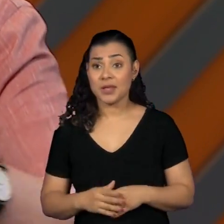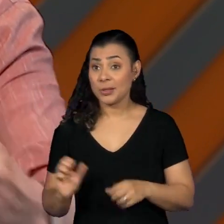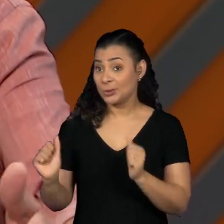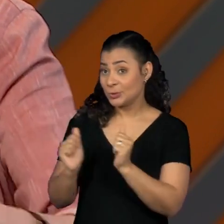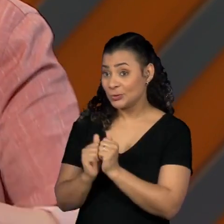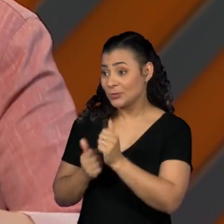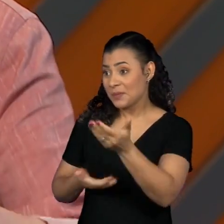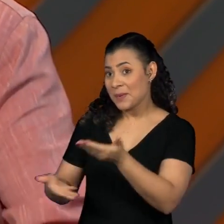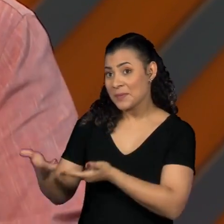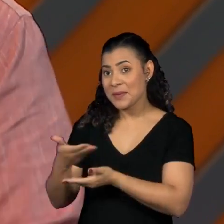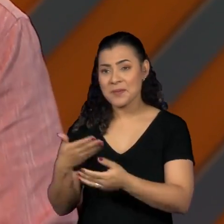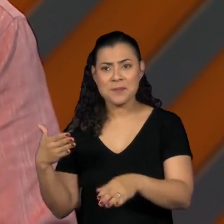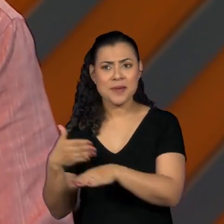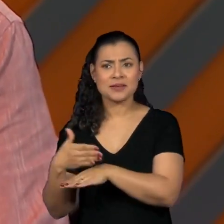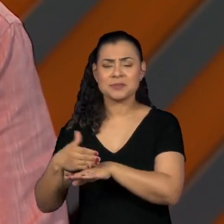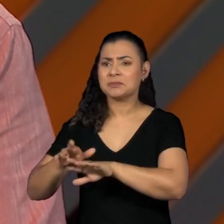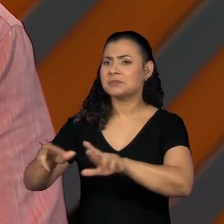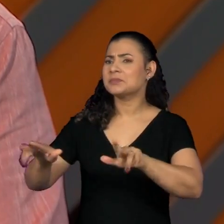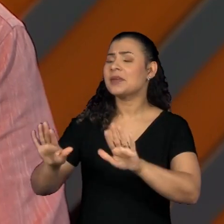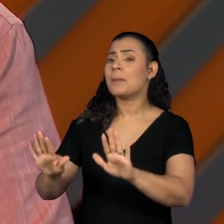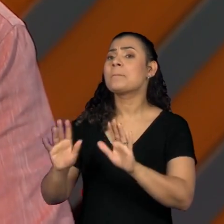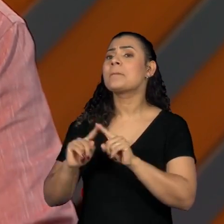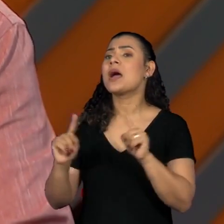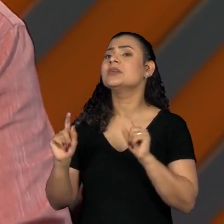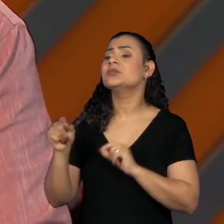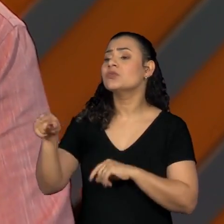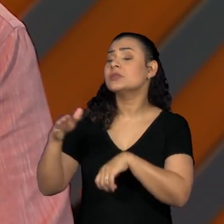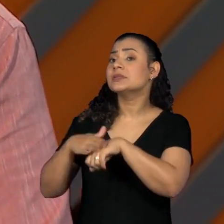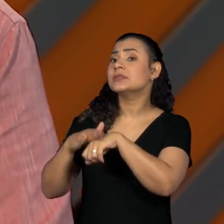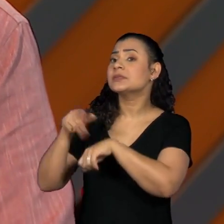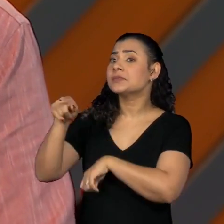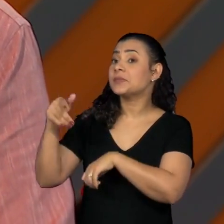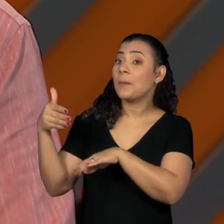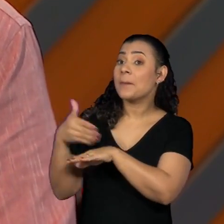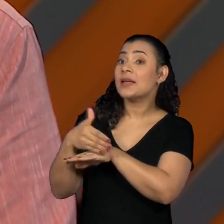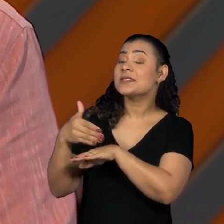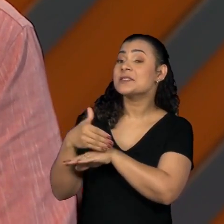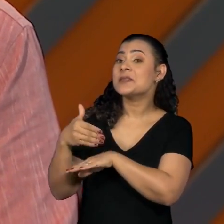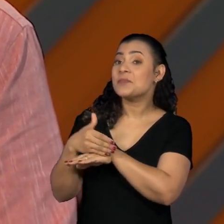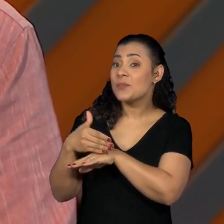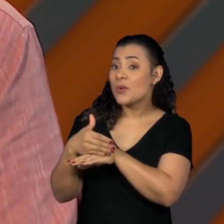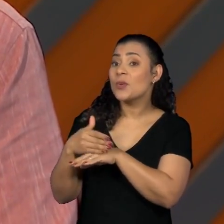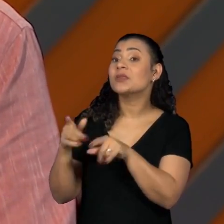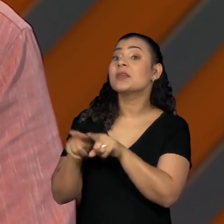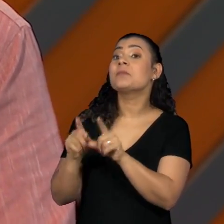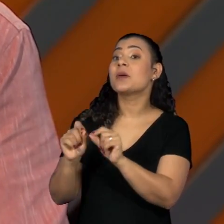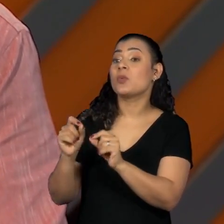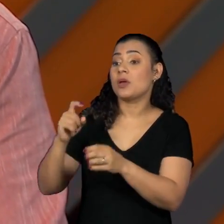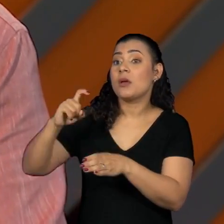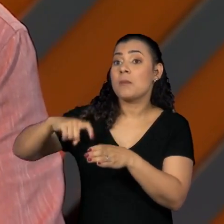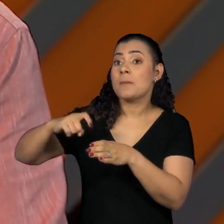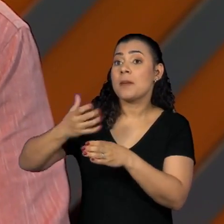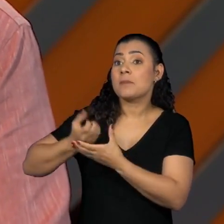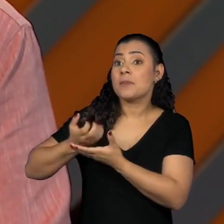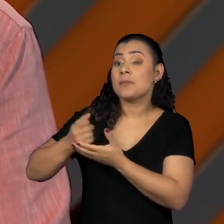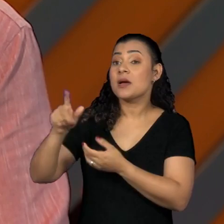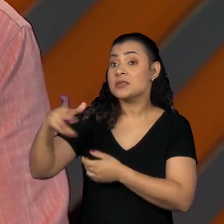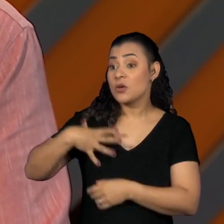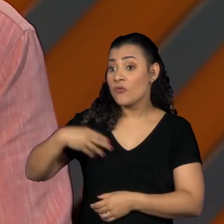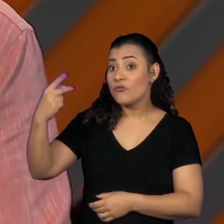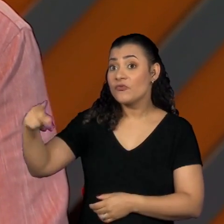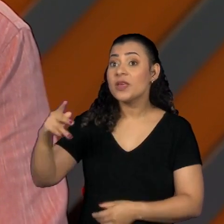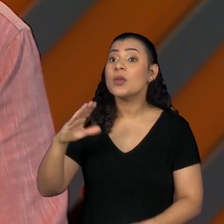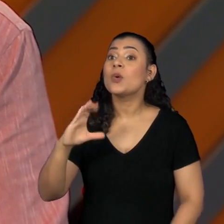junto, em participar, como é que foi sua participação no disco do seu filho, o Criolo, que